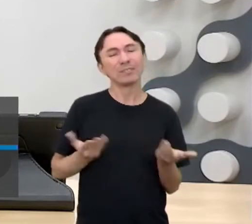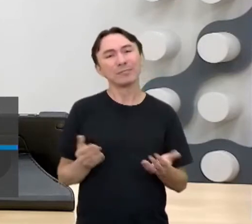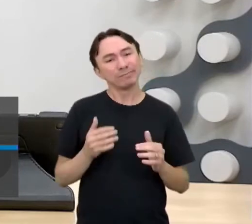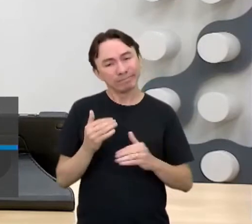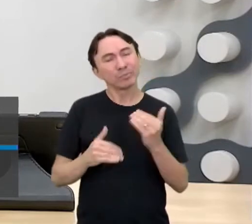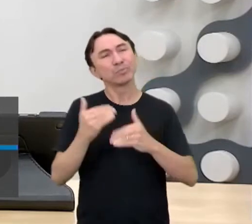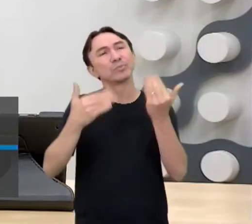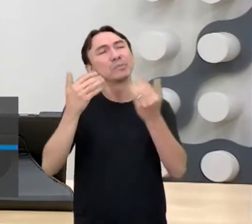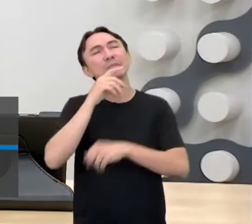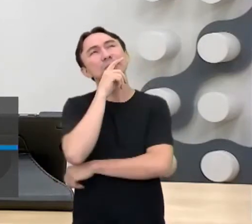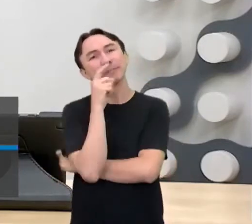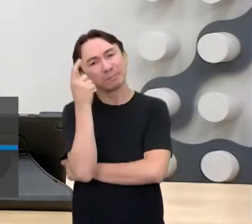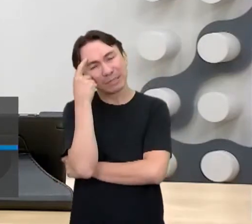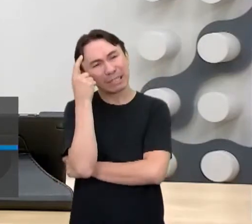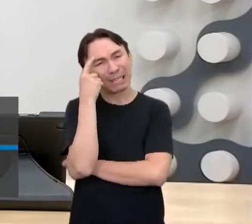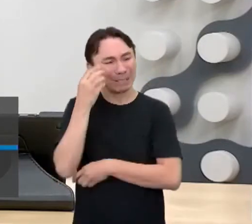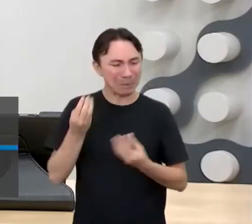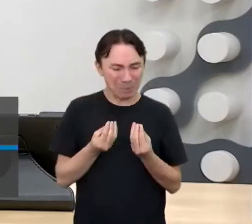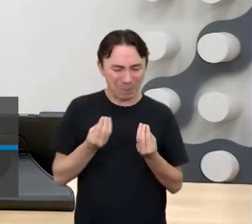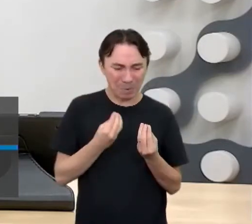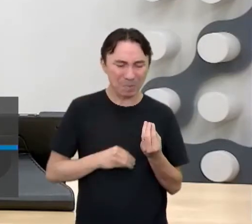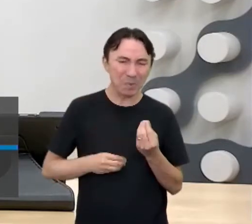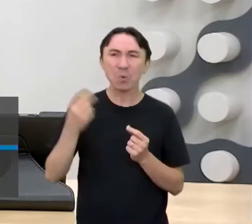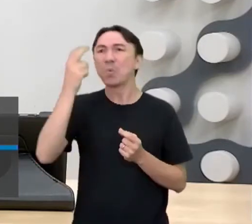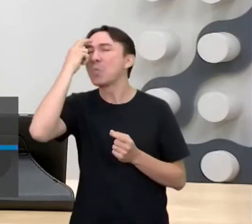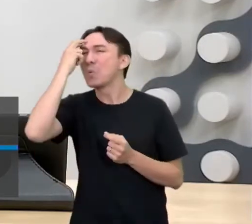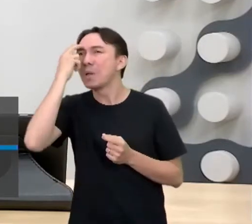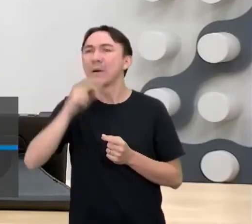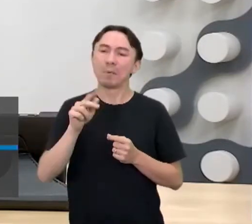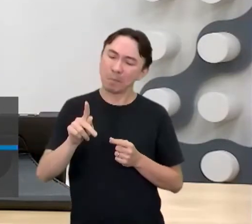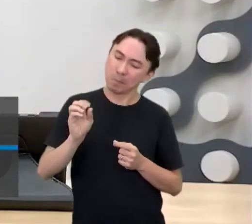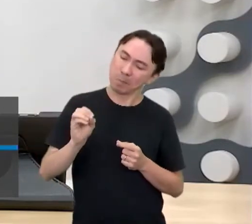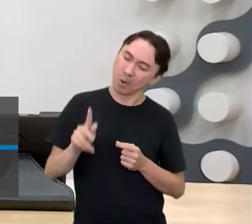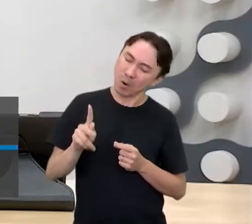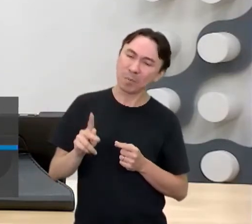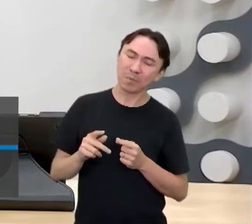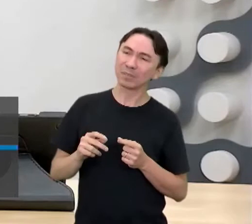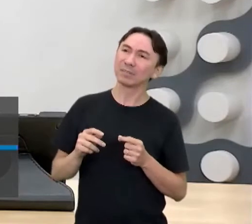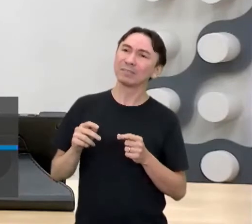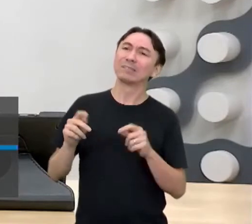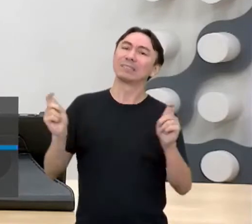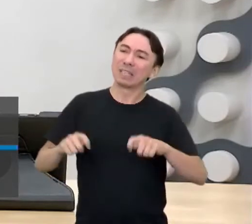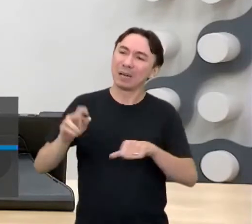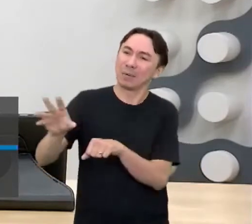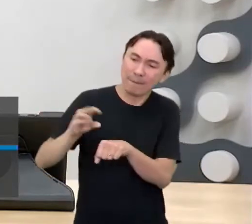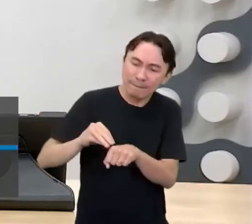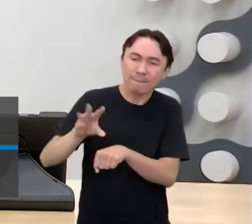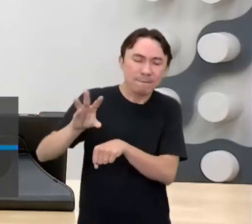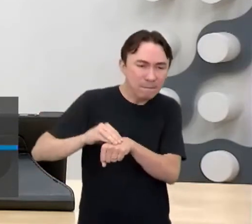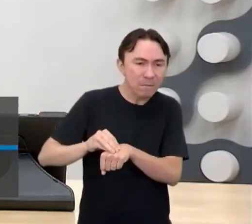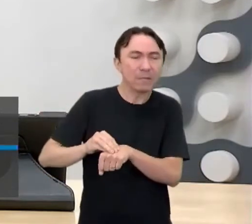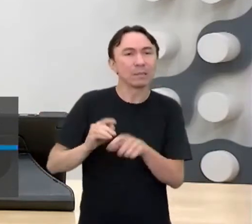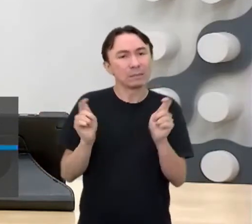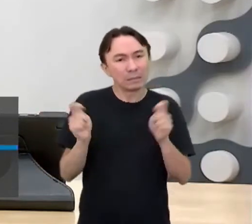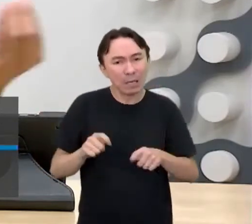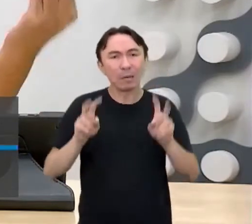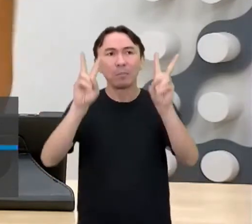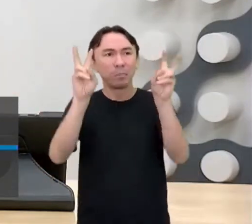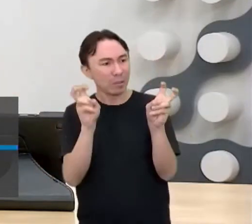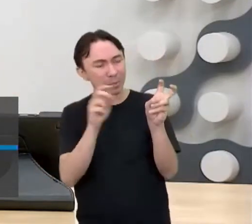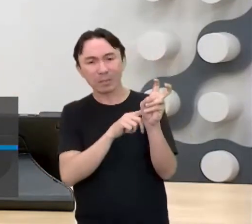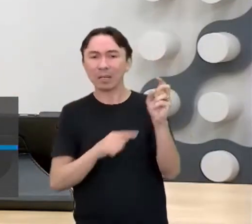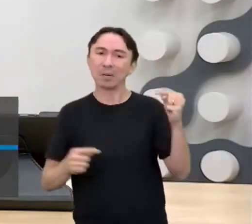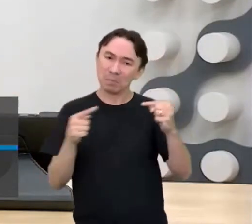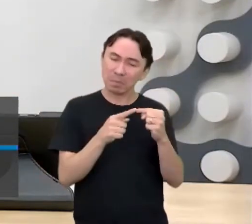desse universo da cultura pop, que eu posso trabalhar, trazer temas que tem até esse aspecto científico.